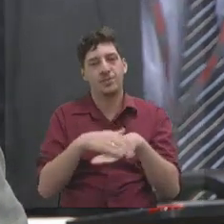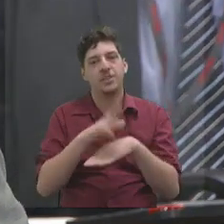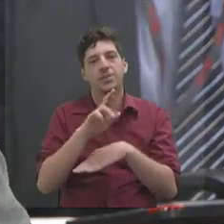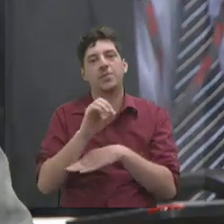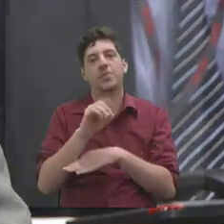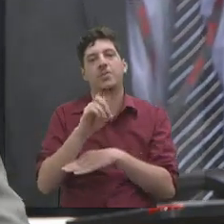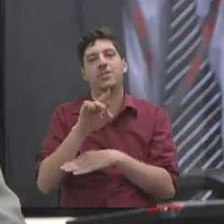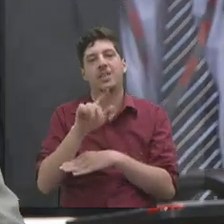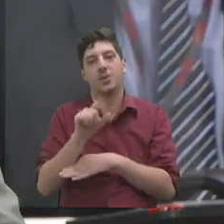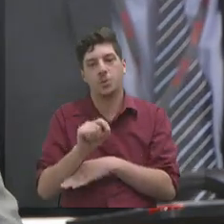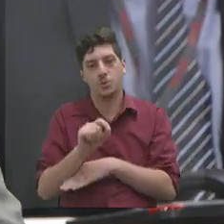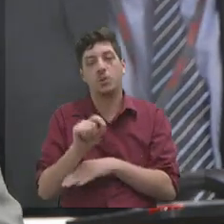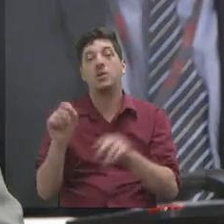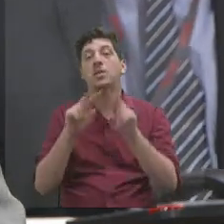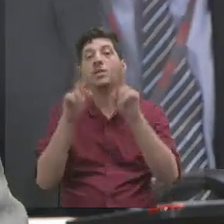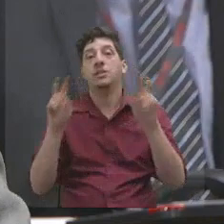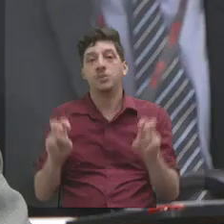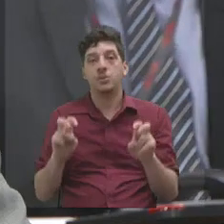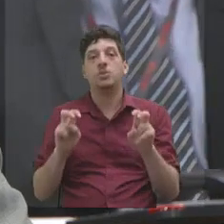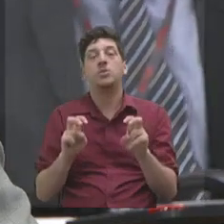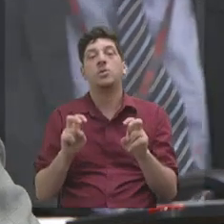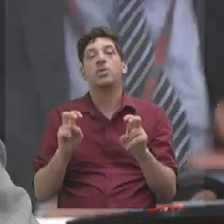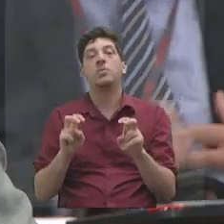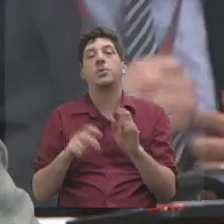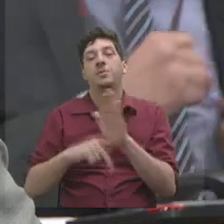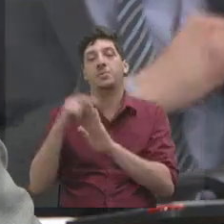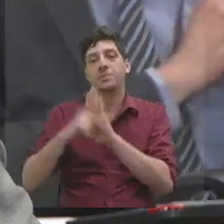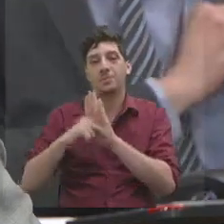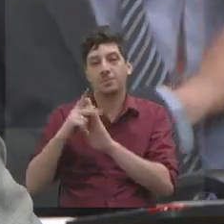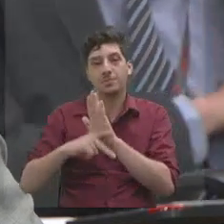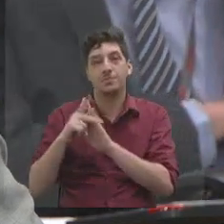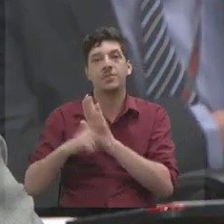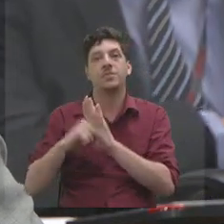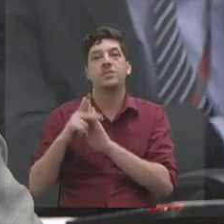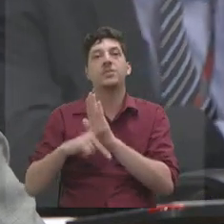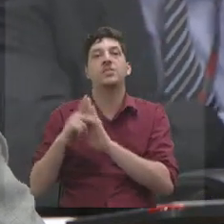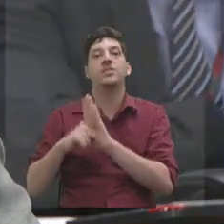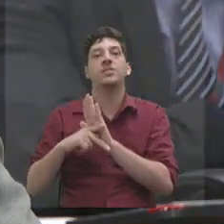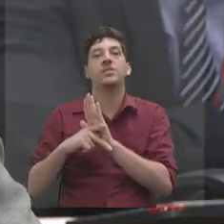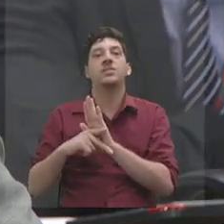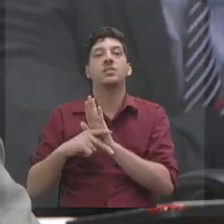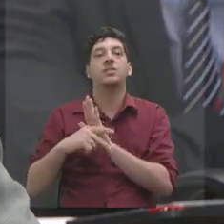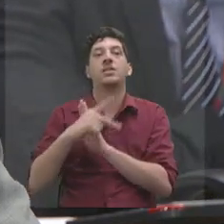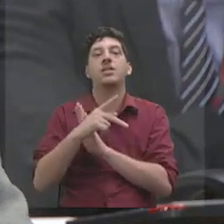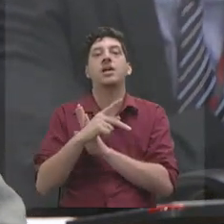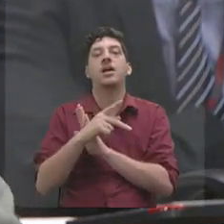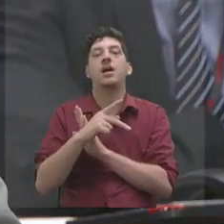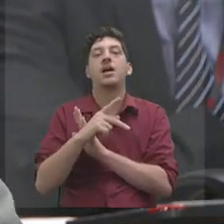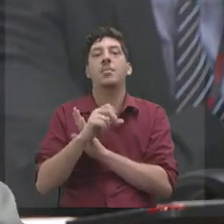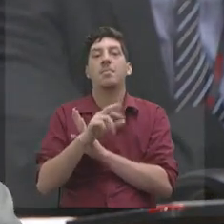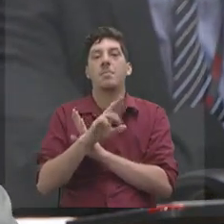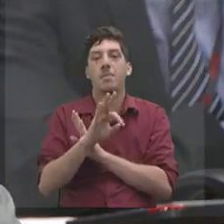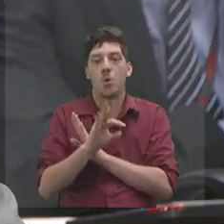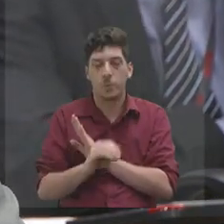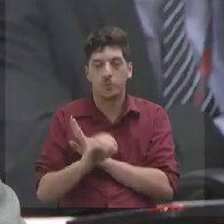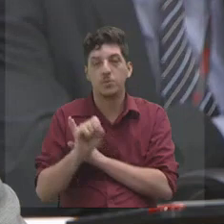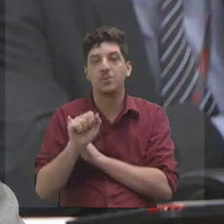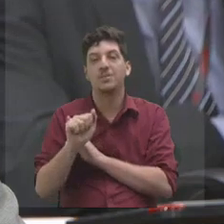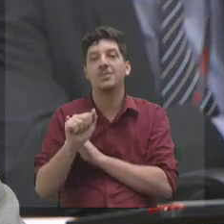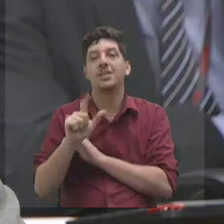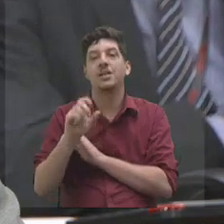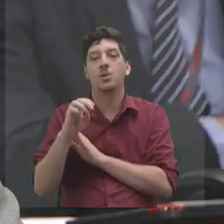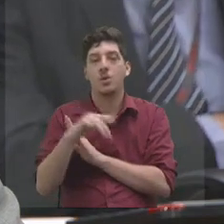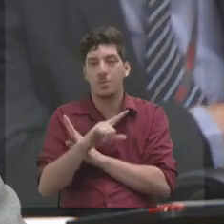a ordem de News para o projeto da ponte de São Romão né o prefeito Marcelo tava aqui